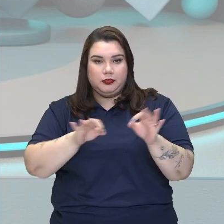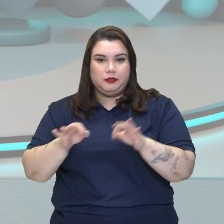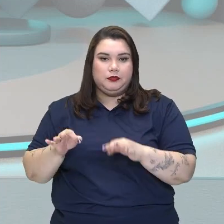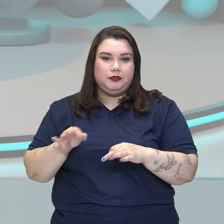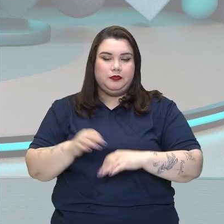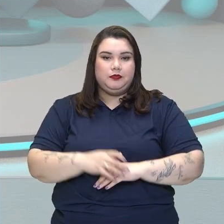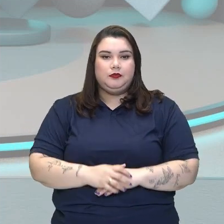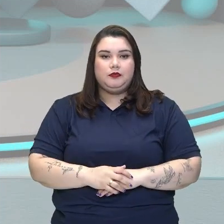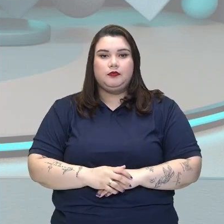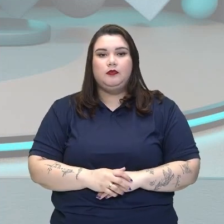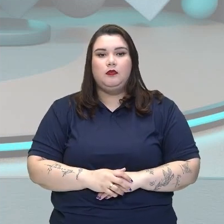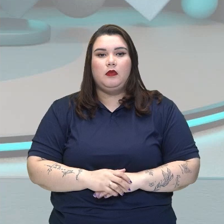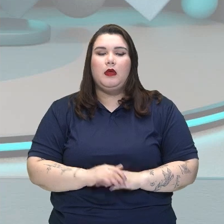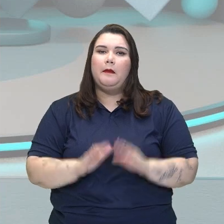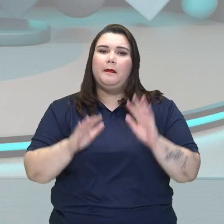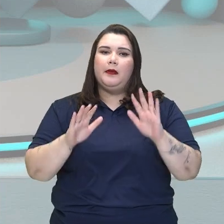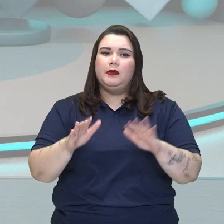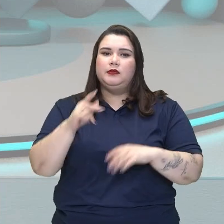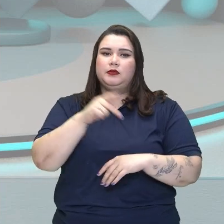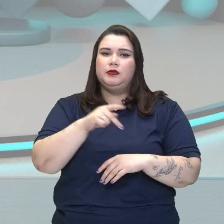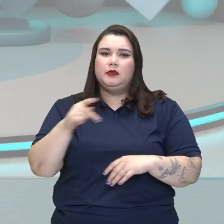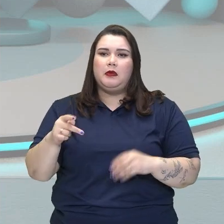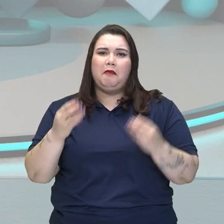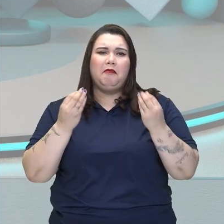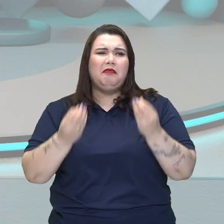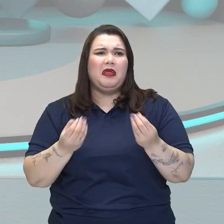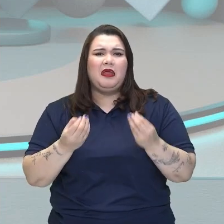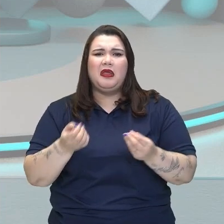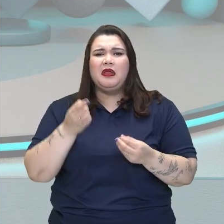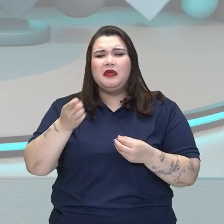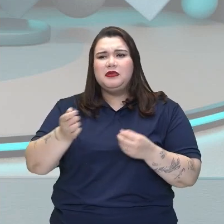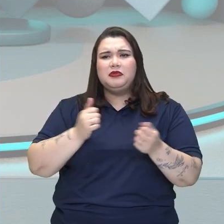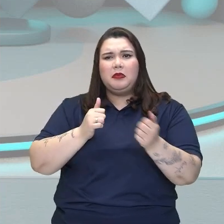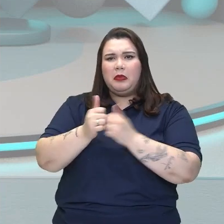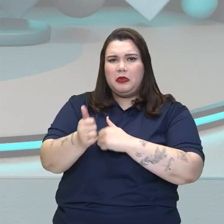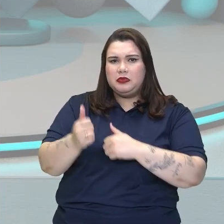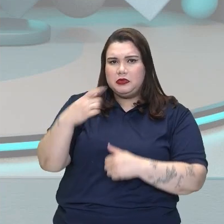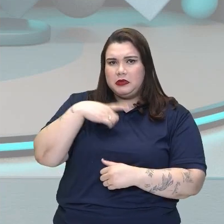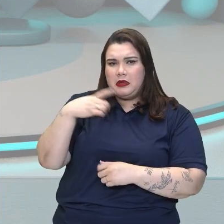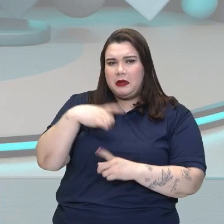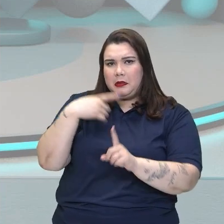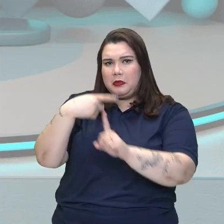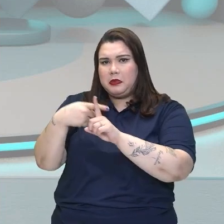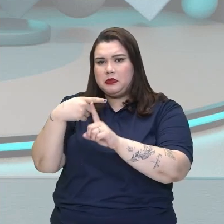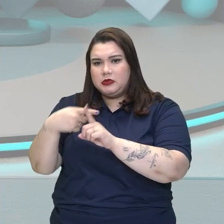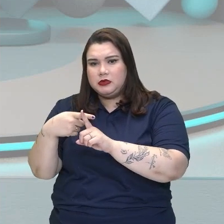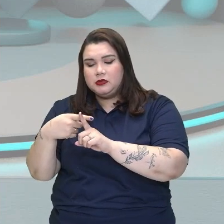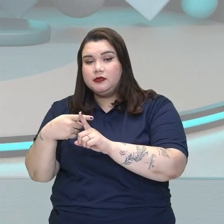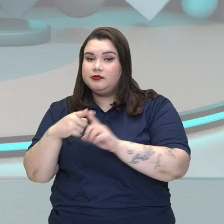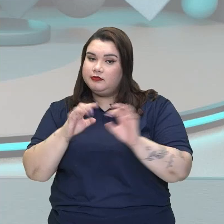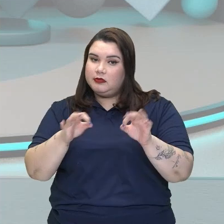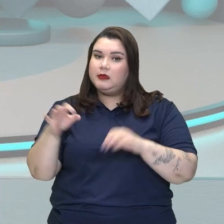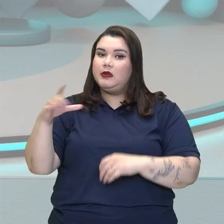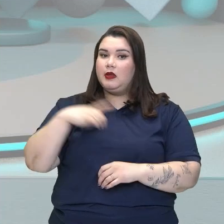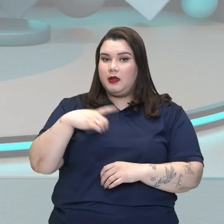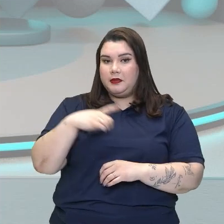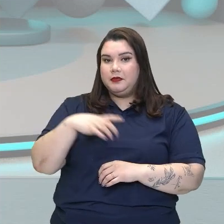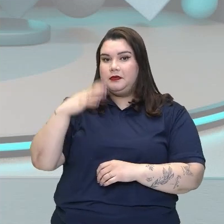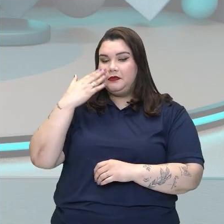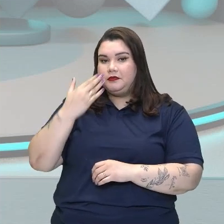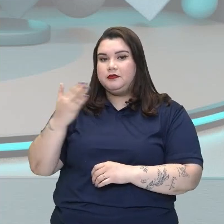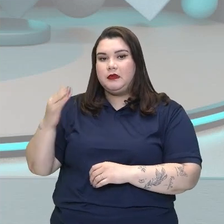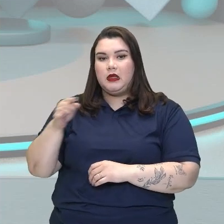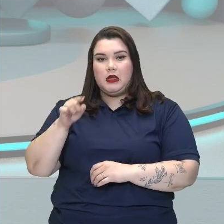ok? Mas, professor, vou fazer o arborismo para quê? Tem algum benefício? Claro que nós temos aí alguns benefícios. Vamos ver aí, ó, né?